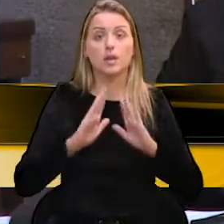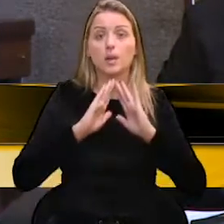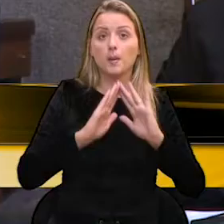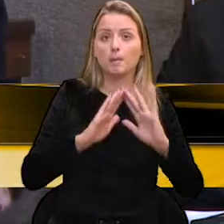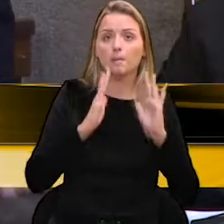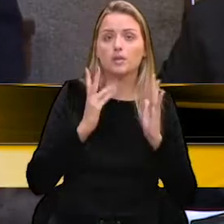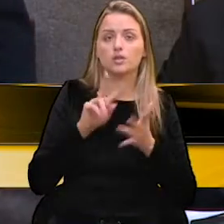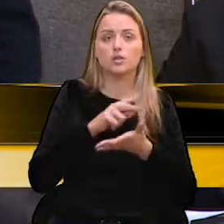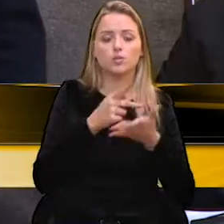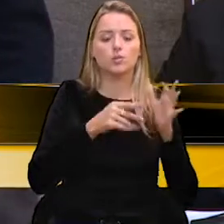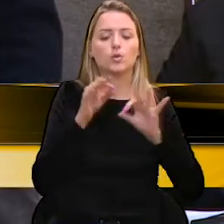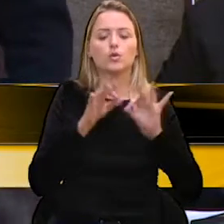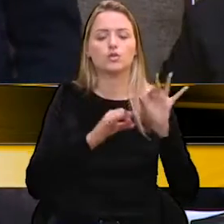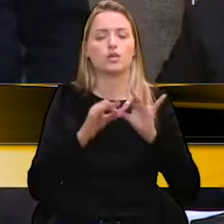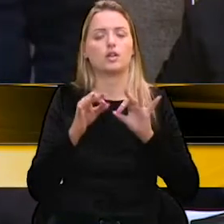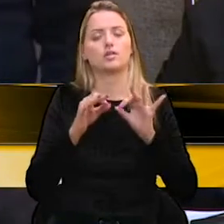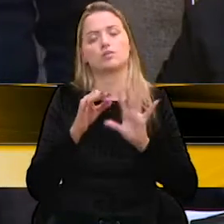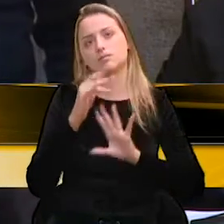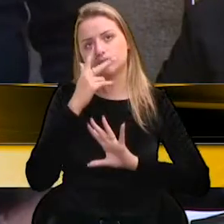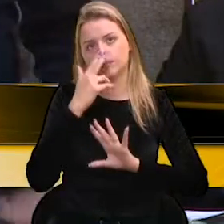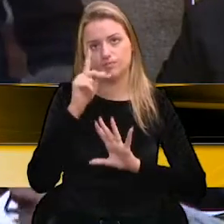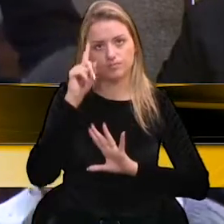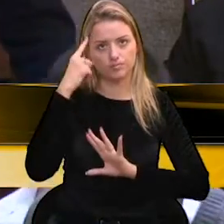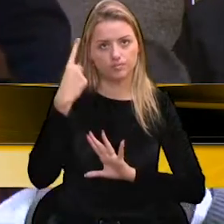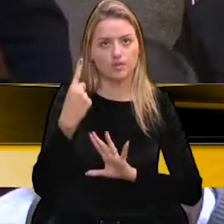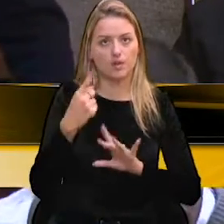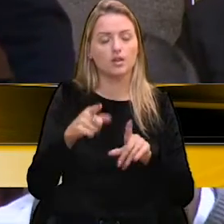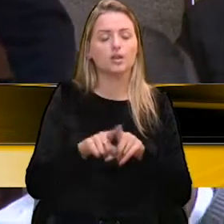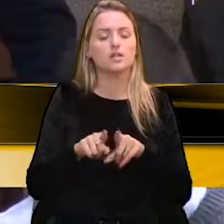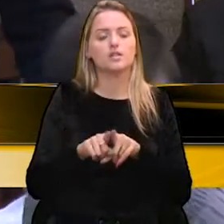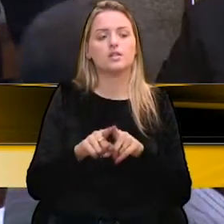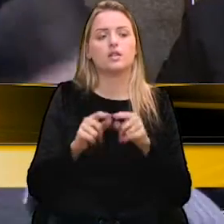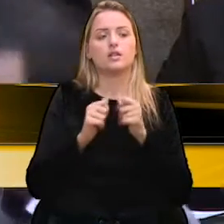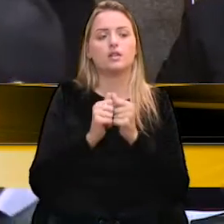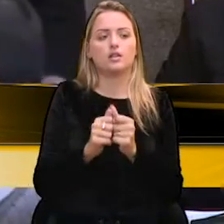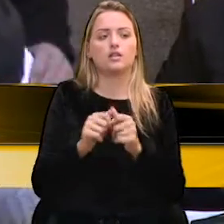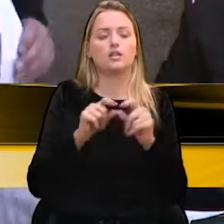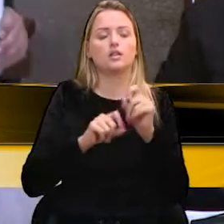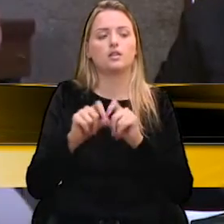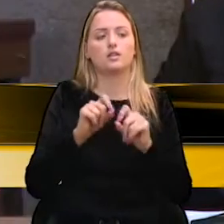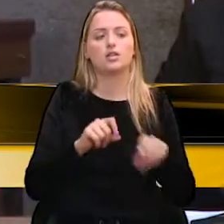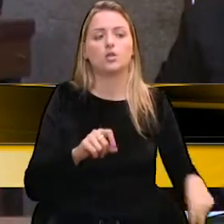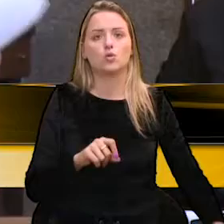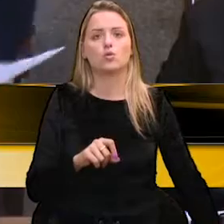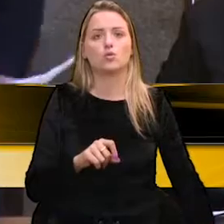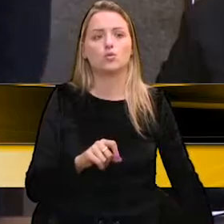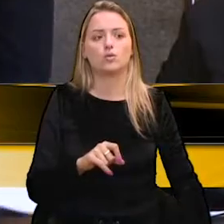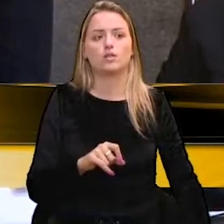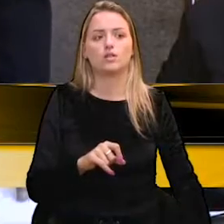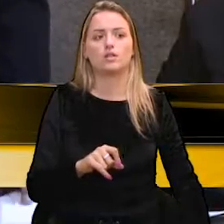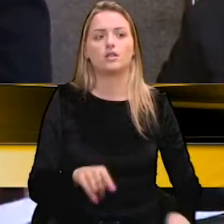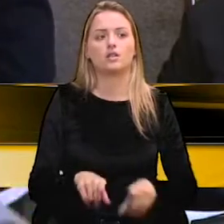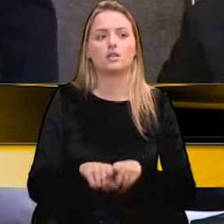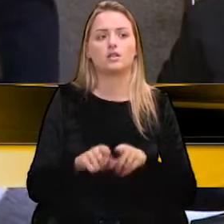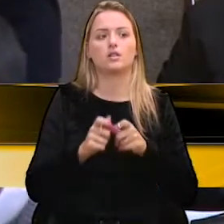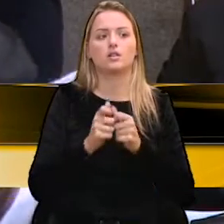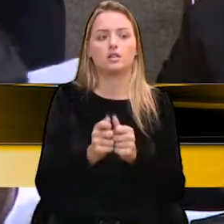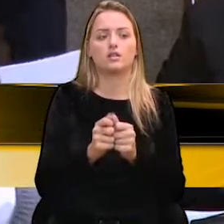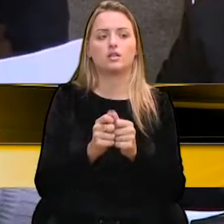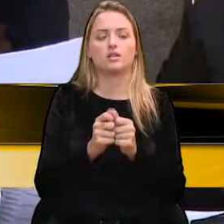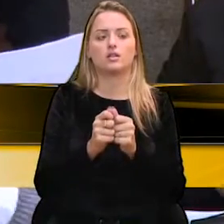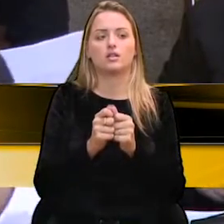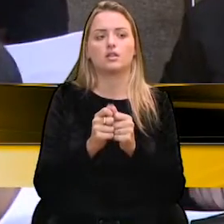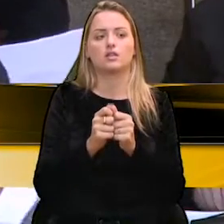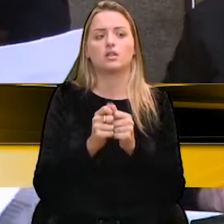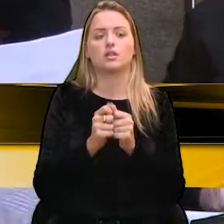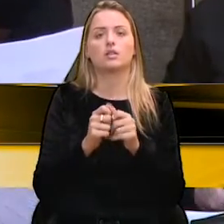que seja nesse teor. Quero dizer, senhor presidente, que esse é um projeto simples, um projeto do